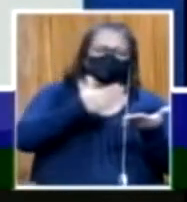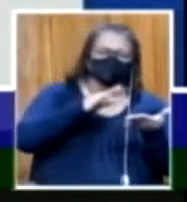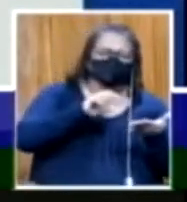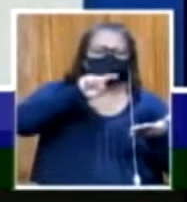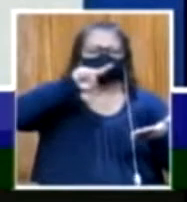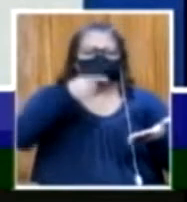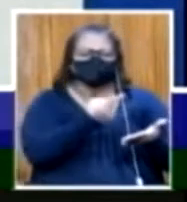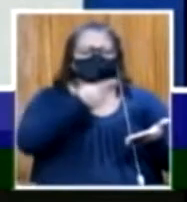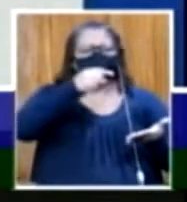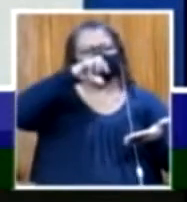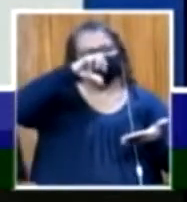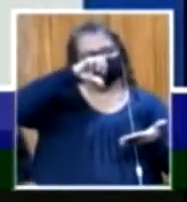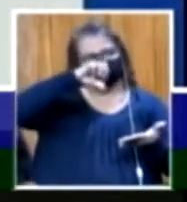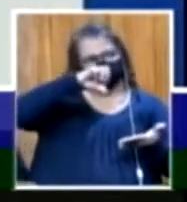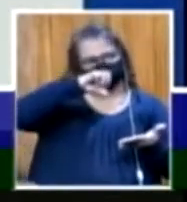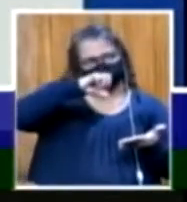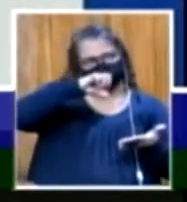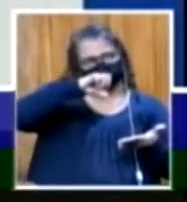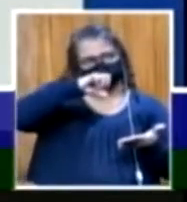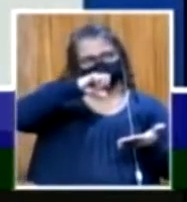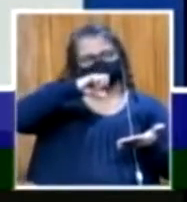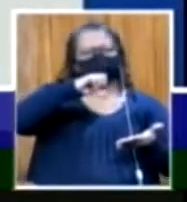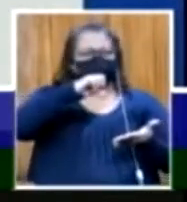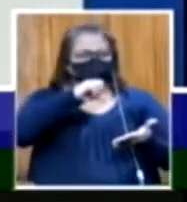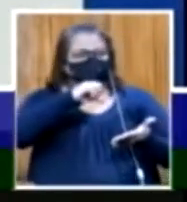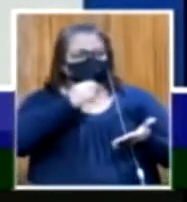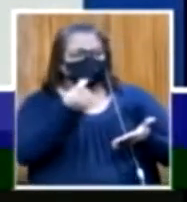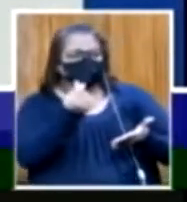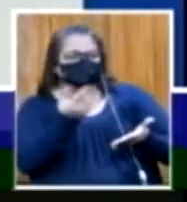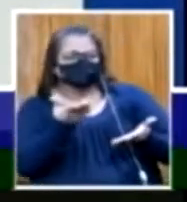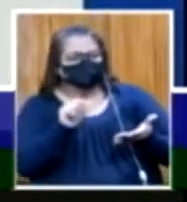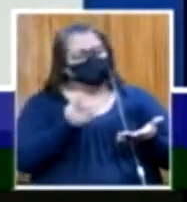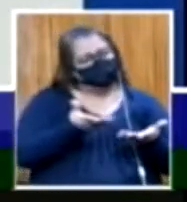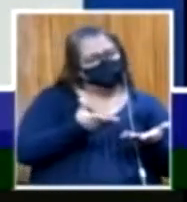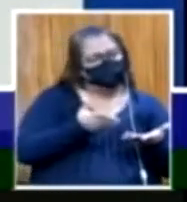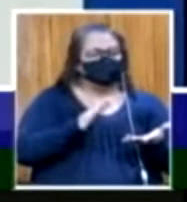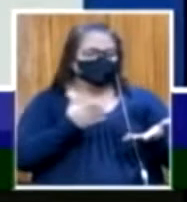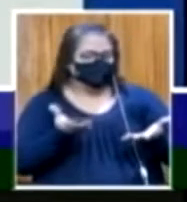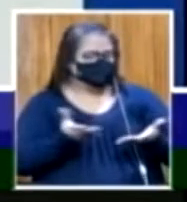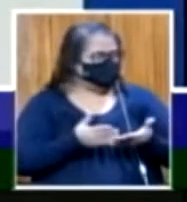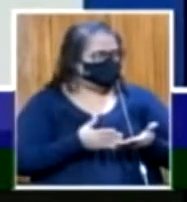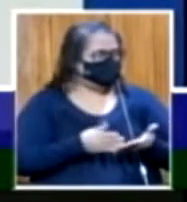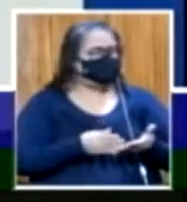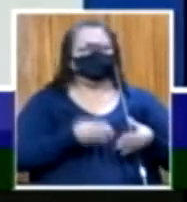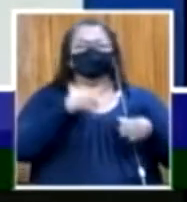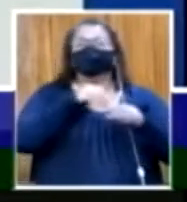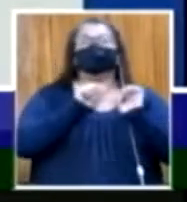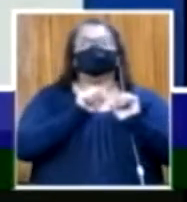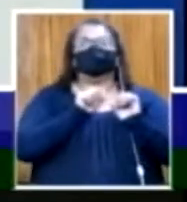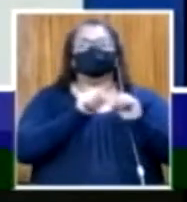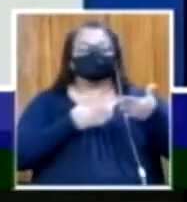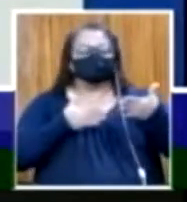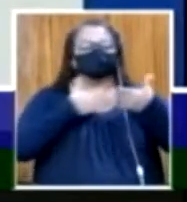R$ 1.900 e poucos reais, R$ 1.903 aproximadamente. Dentro deste